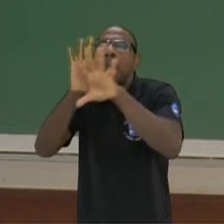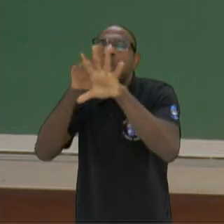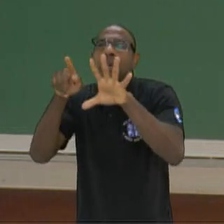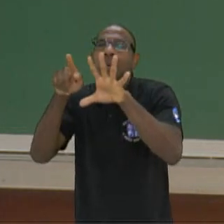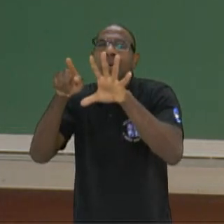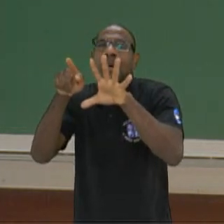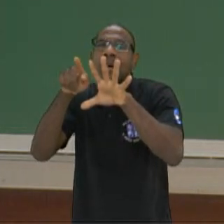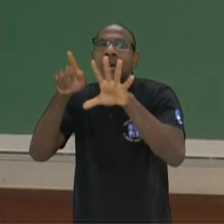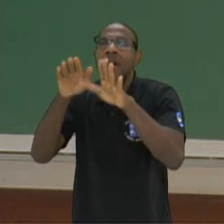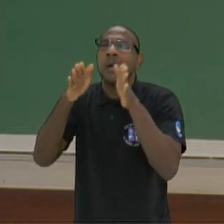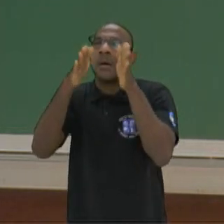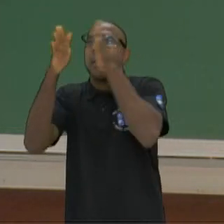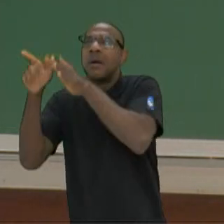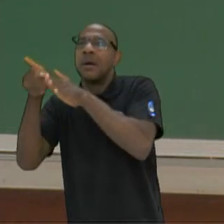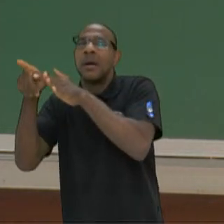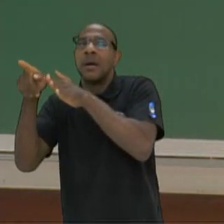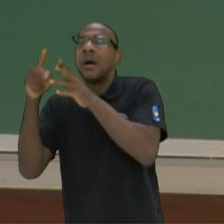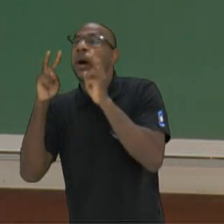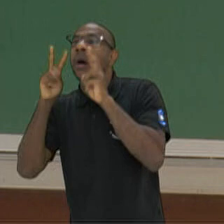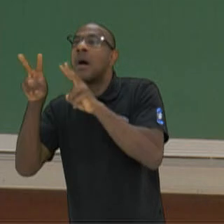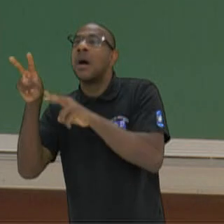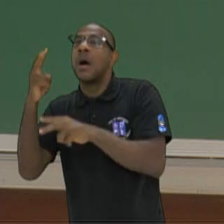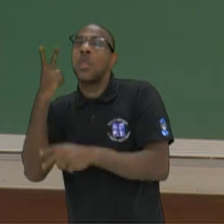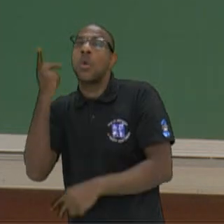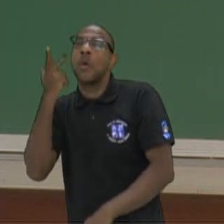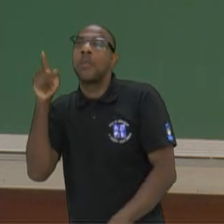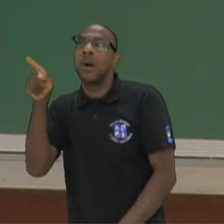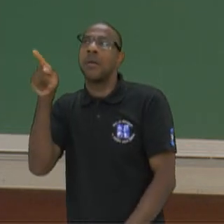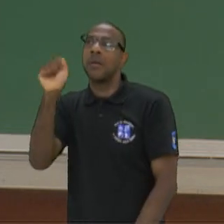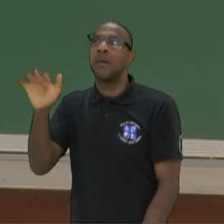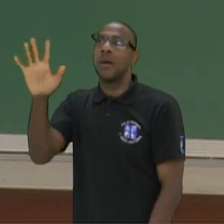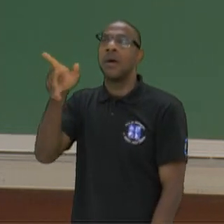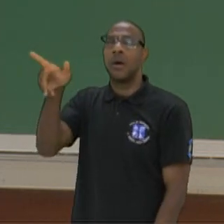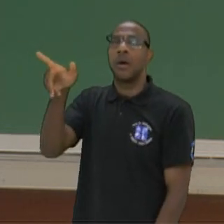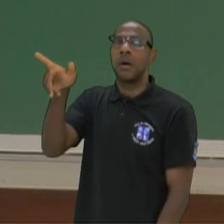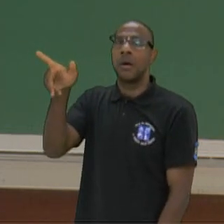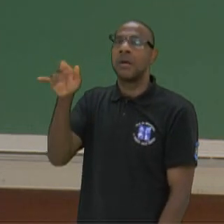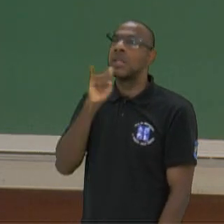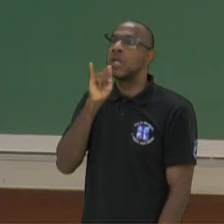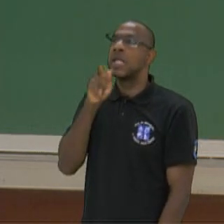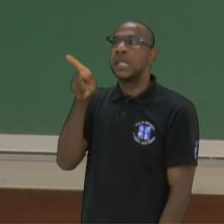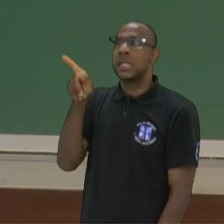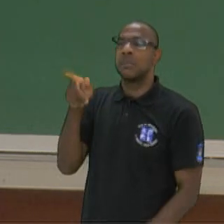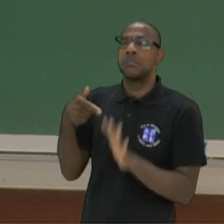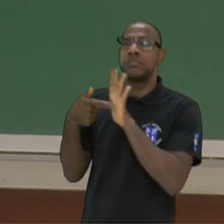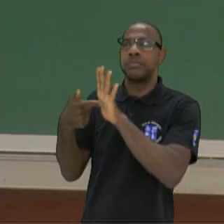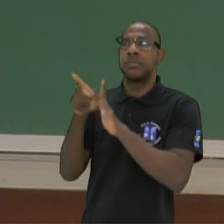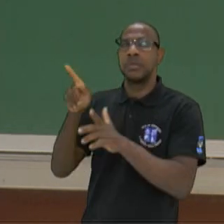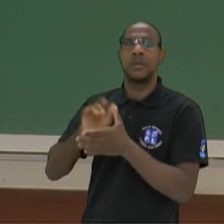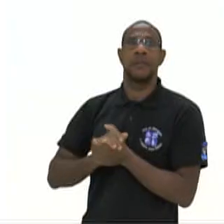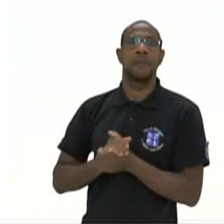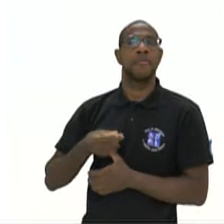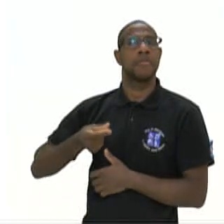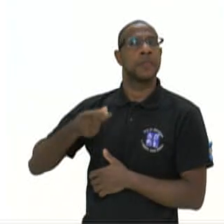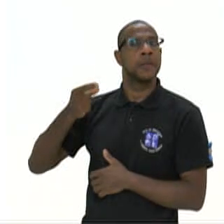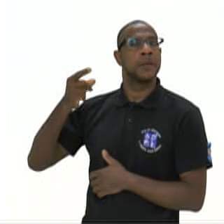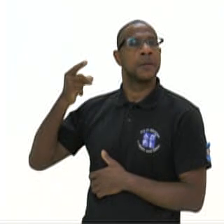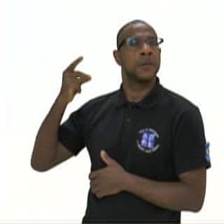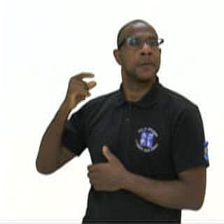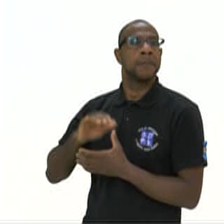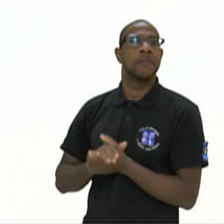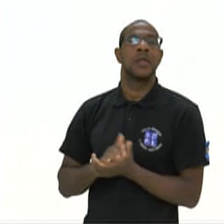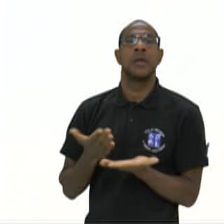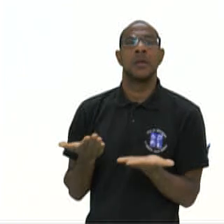E aqui, teoricamente, uma visão normal. Sim, só por uma simulação, né, gente? Há muitos anos, né, eles